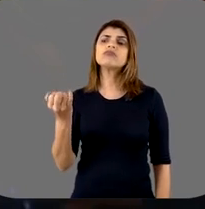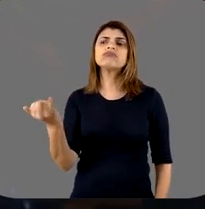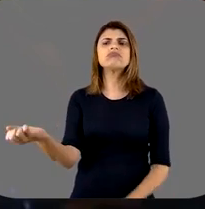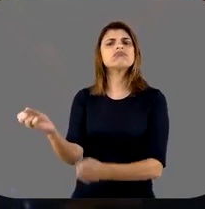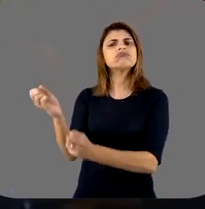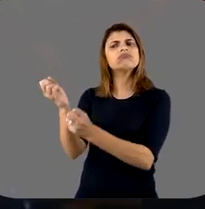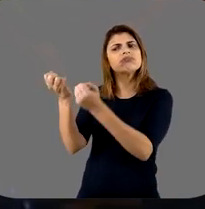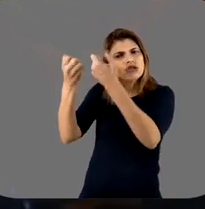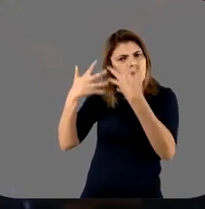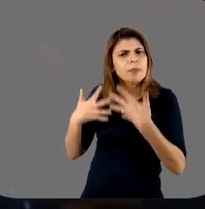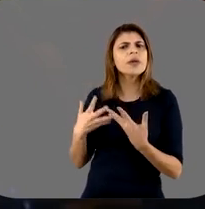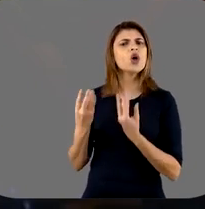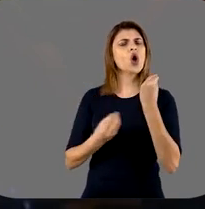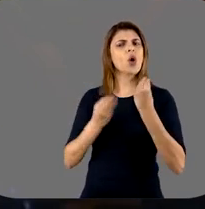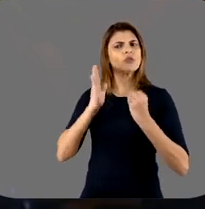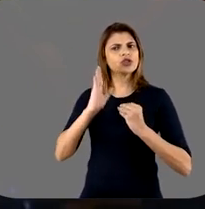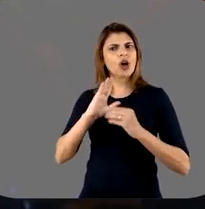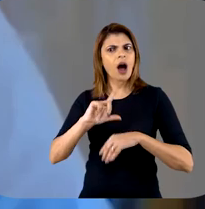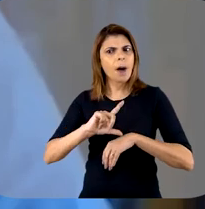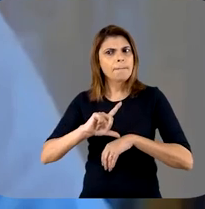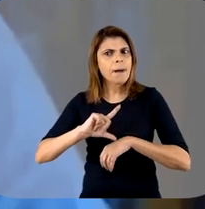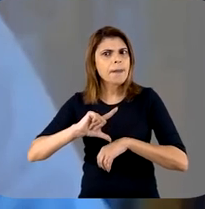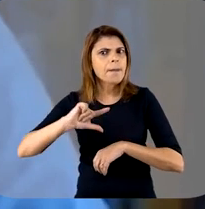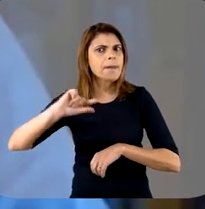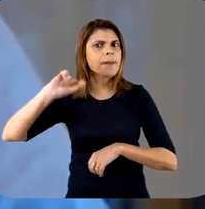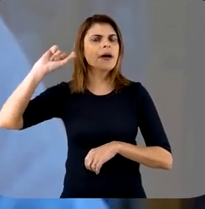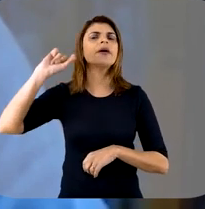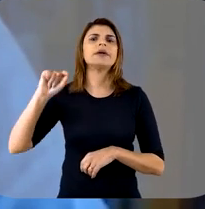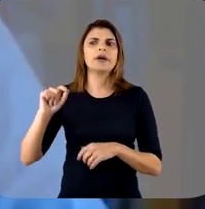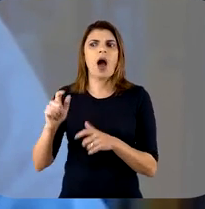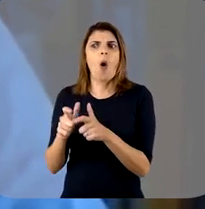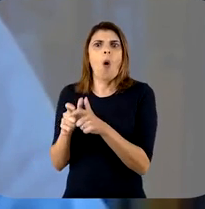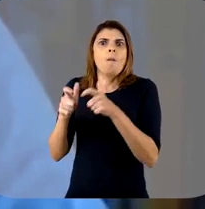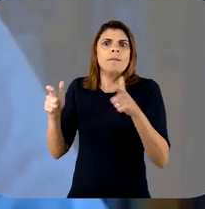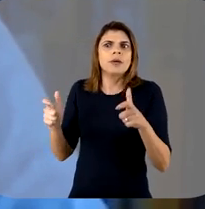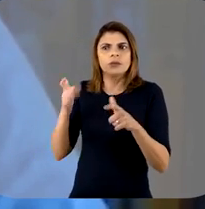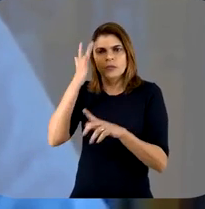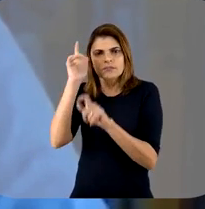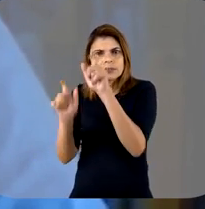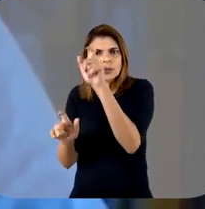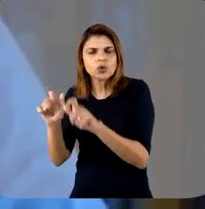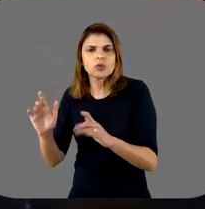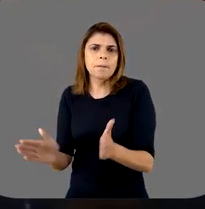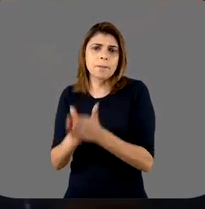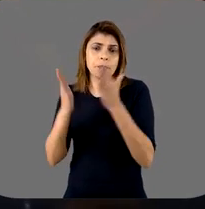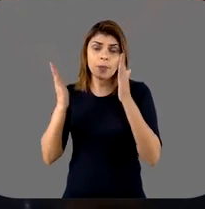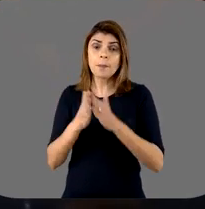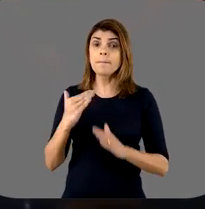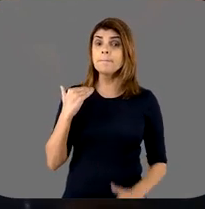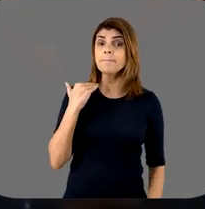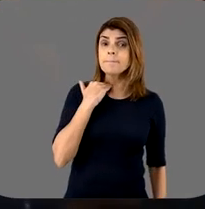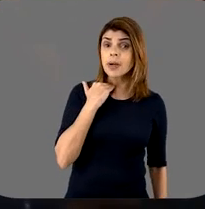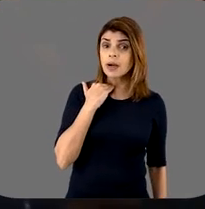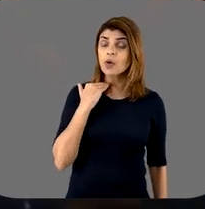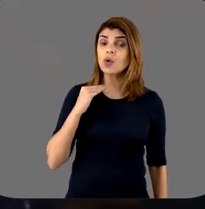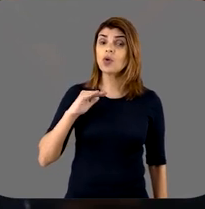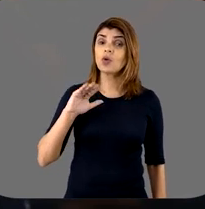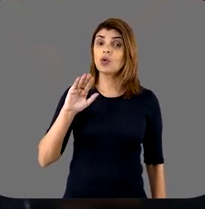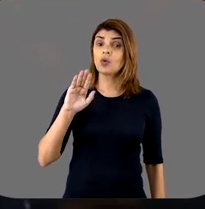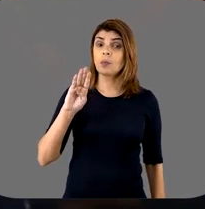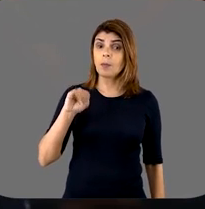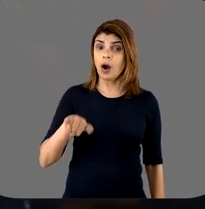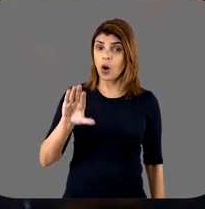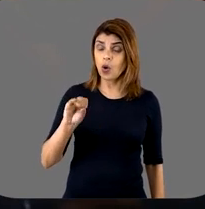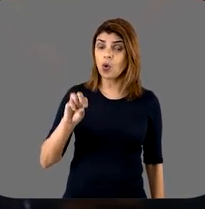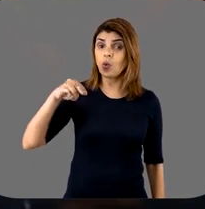explicações em relação ao avanço da pobreza. A gente tem um dado do Banco Mundial que diz que